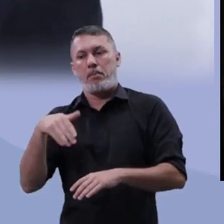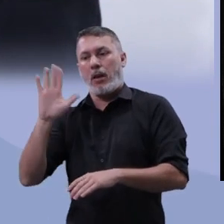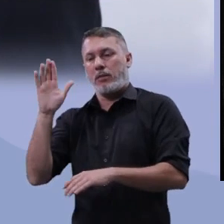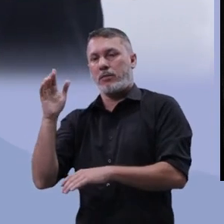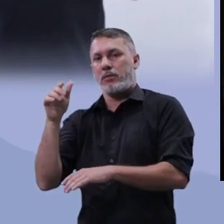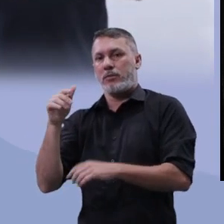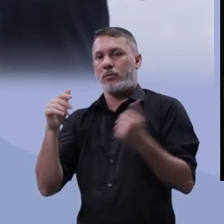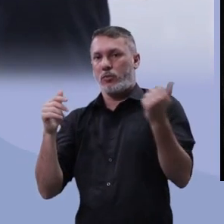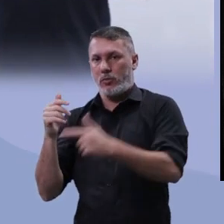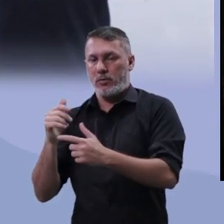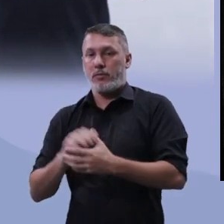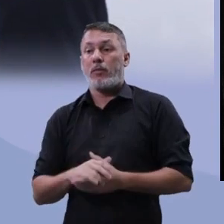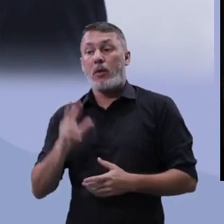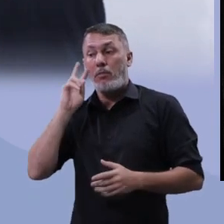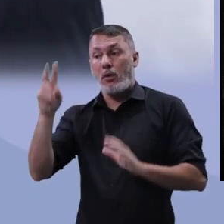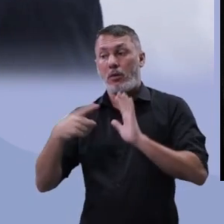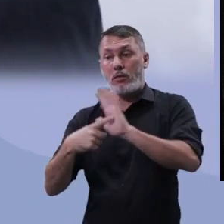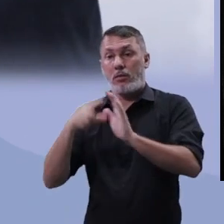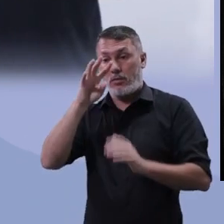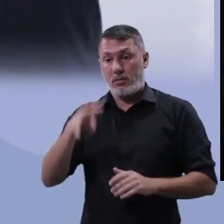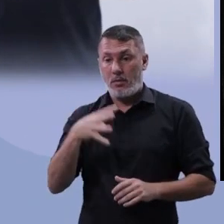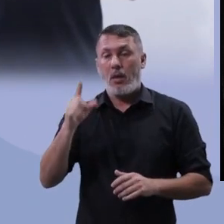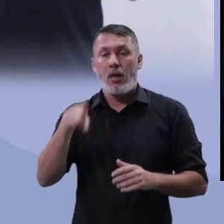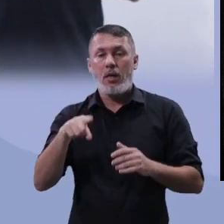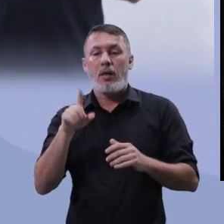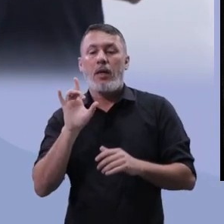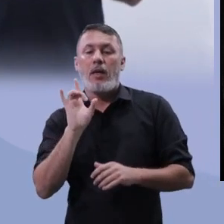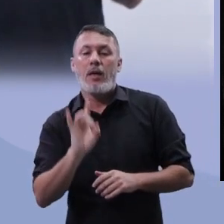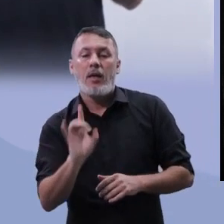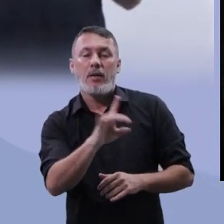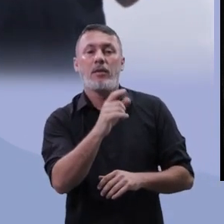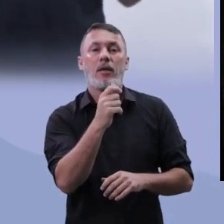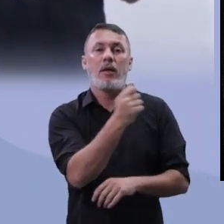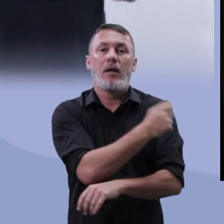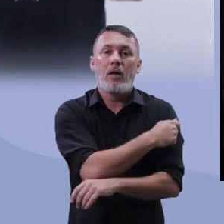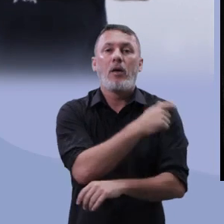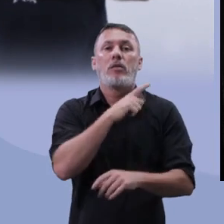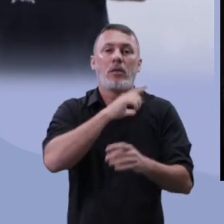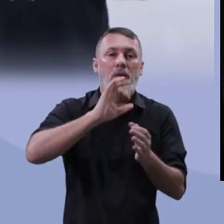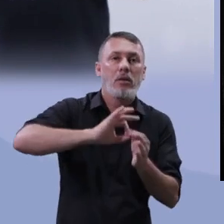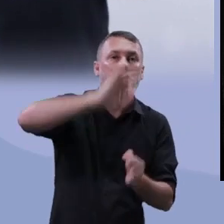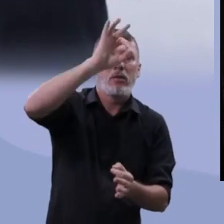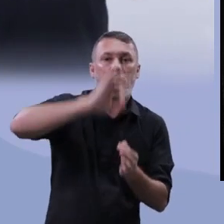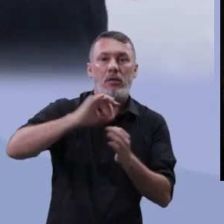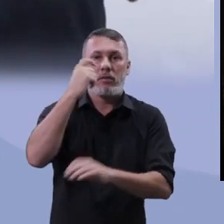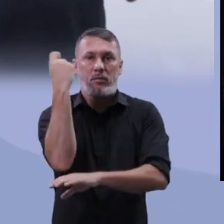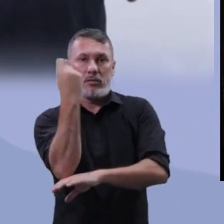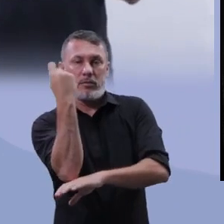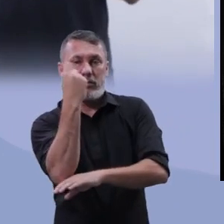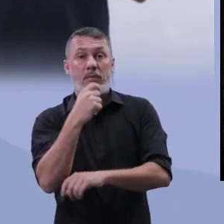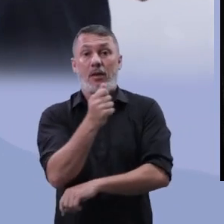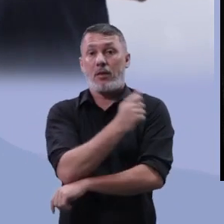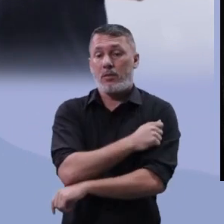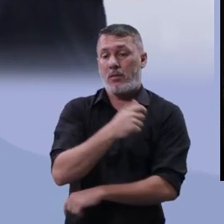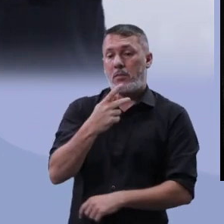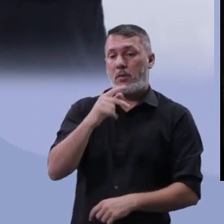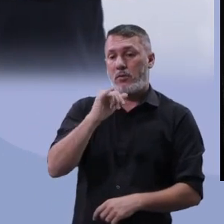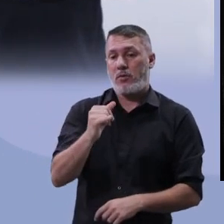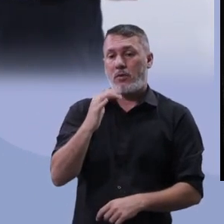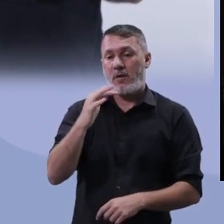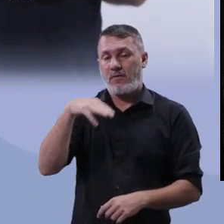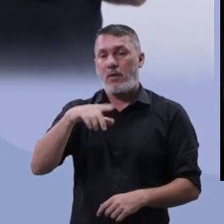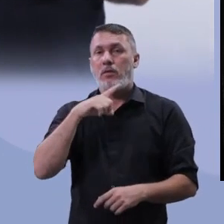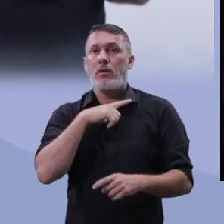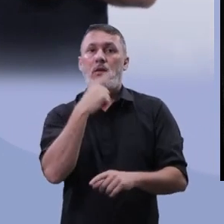do que o grupo de futebol. A tabela seguinte apresenta informações sobre as alturas dos alunos da turma. Os alunos PJFM